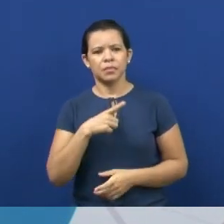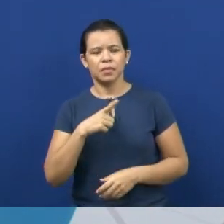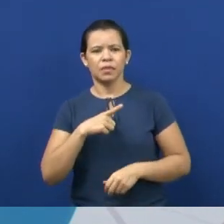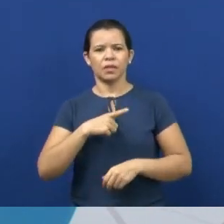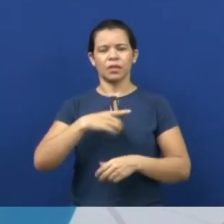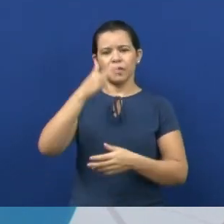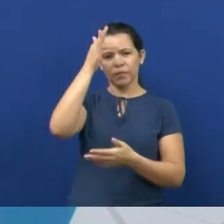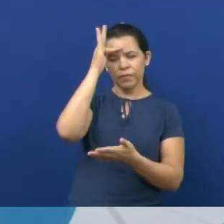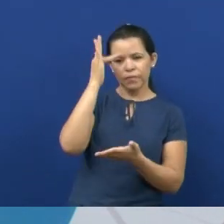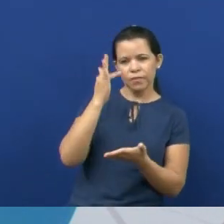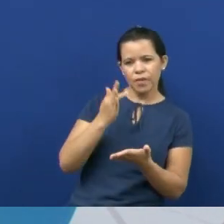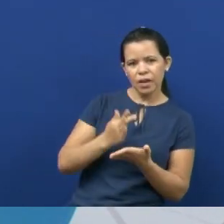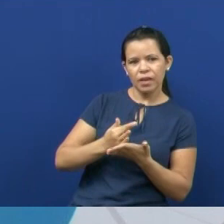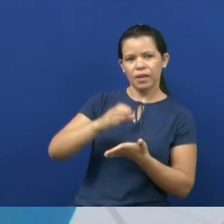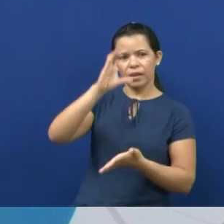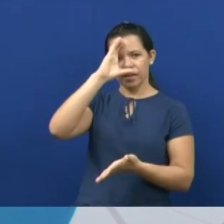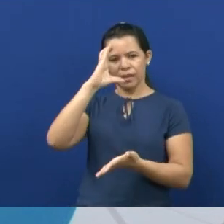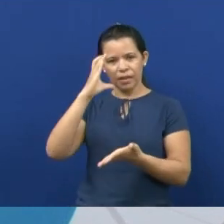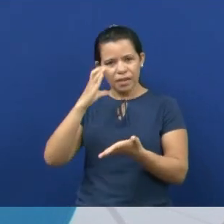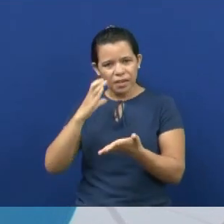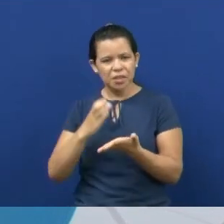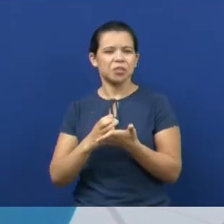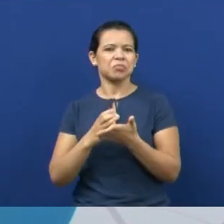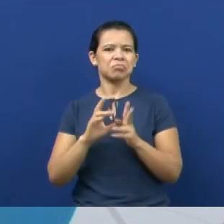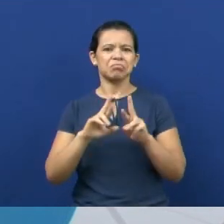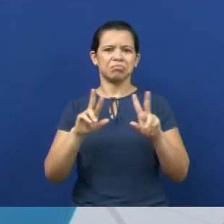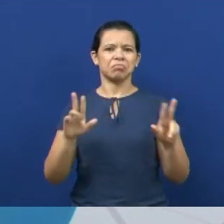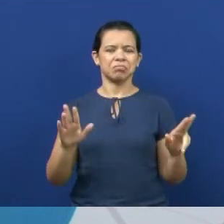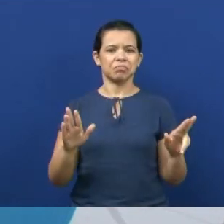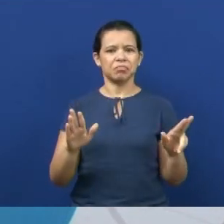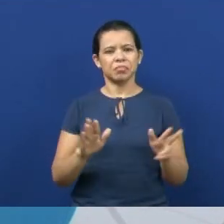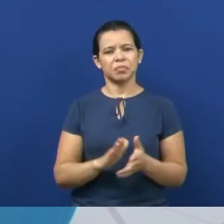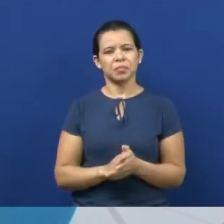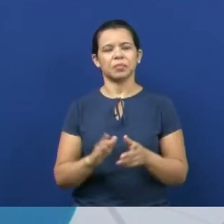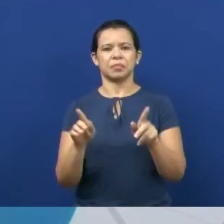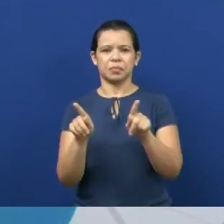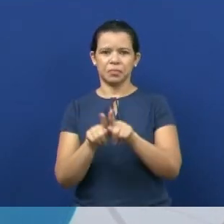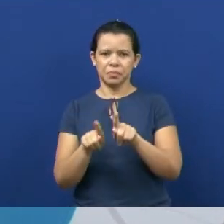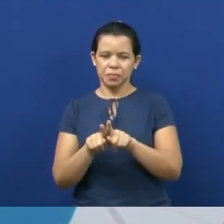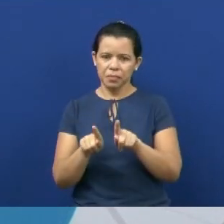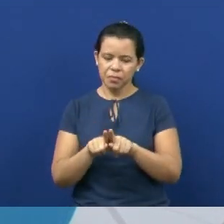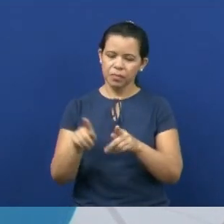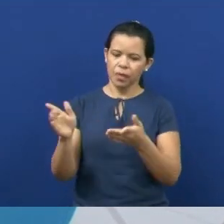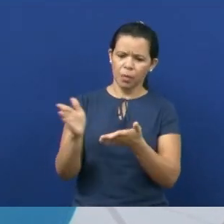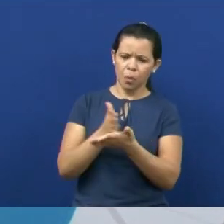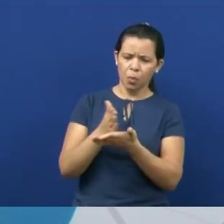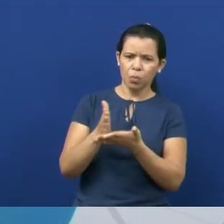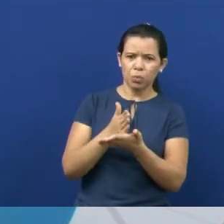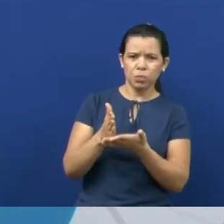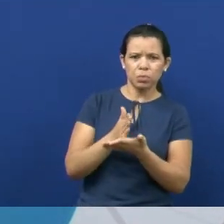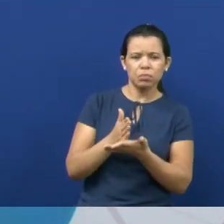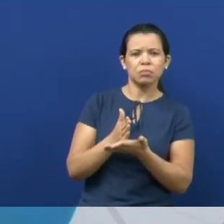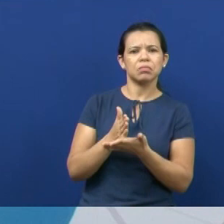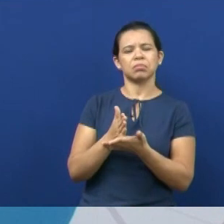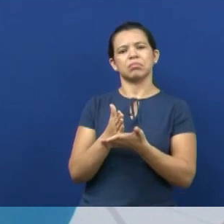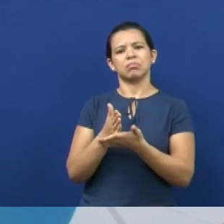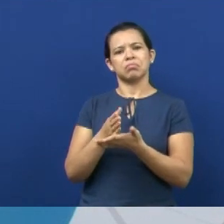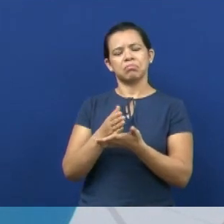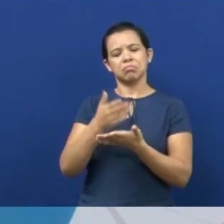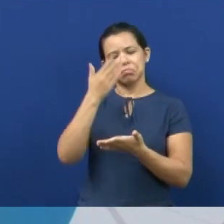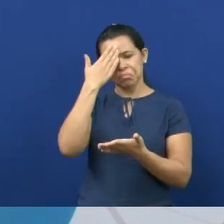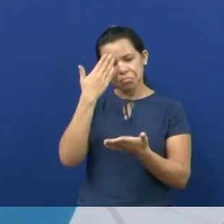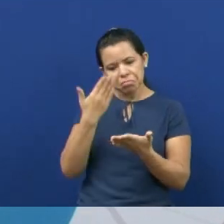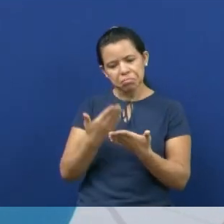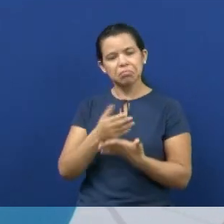fé, crença totalmente diferentes, e muitos deles também estão acreditando na religião